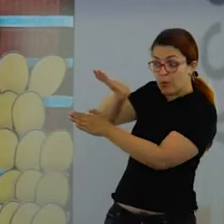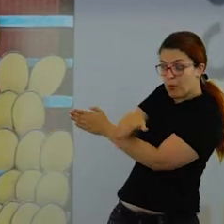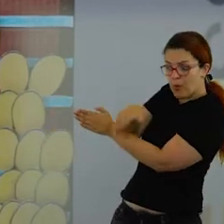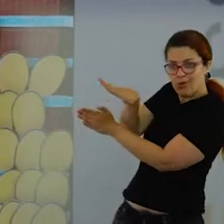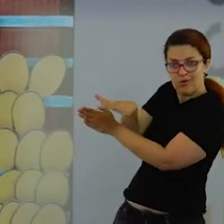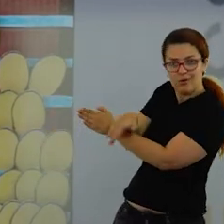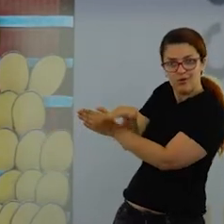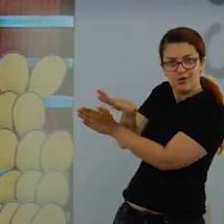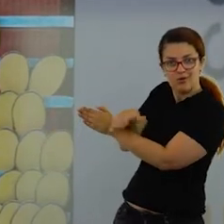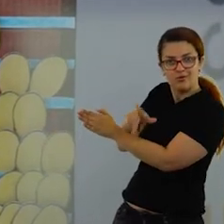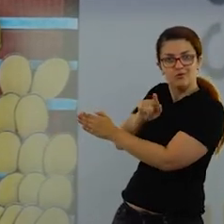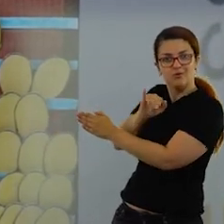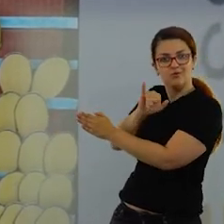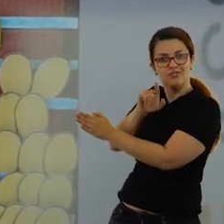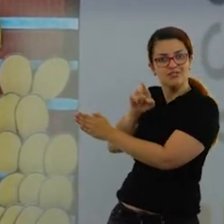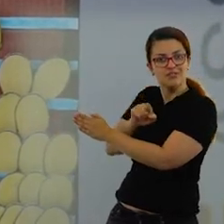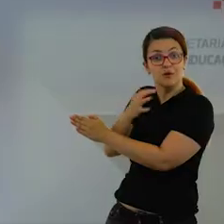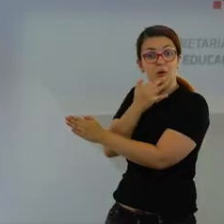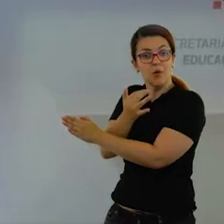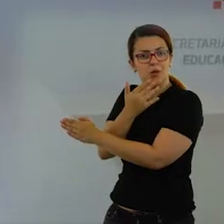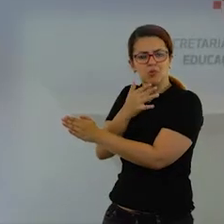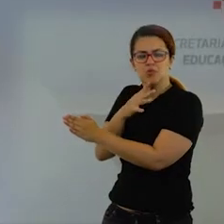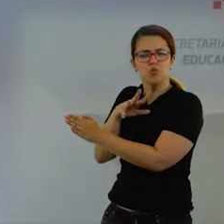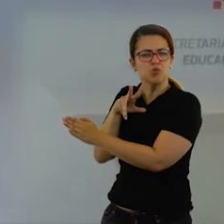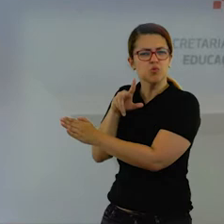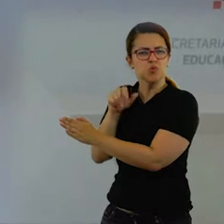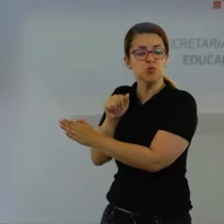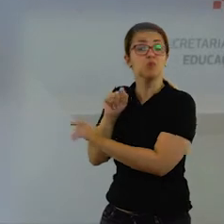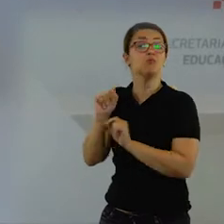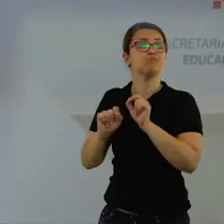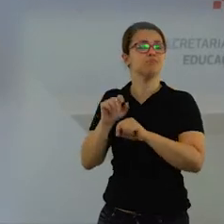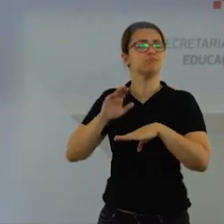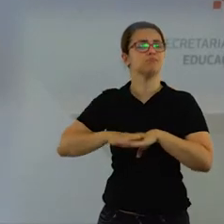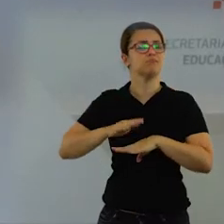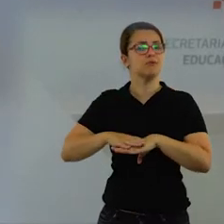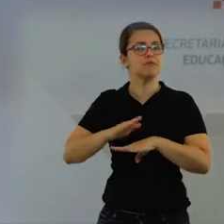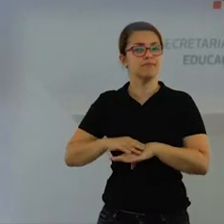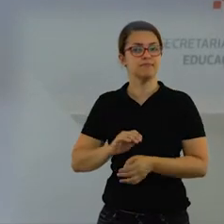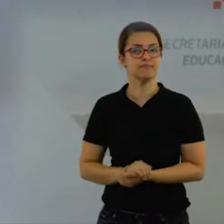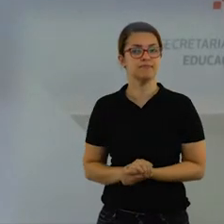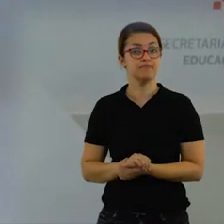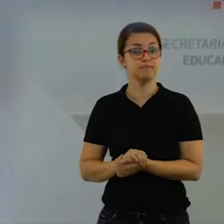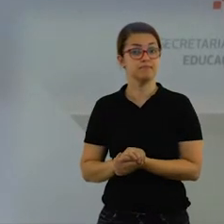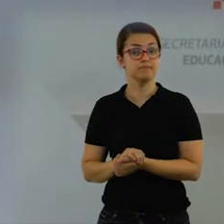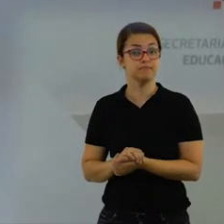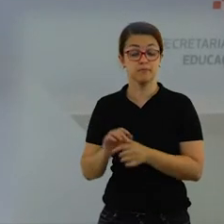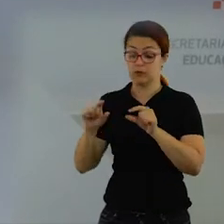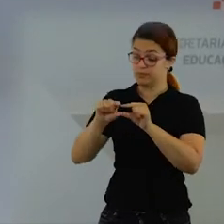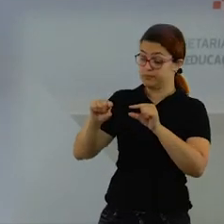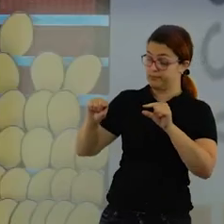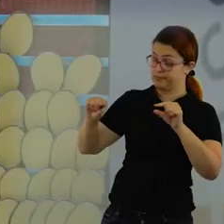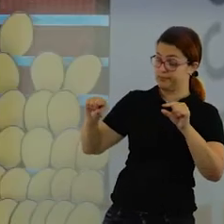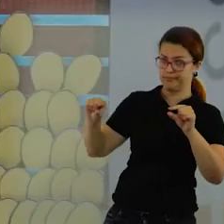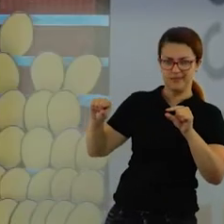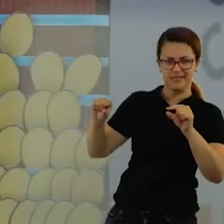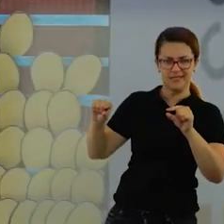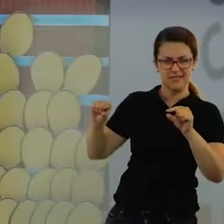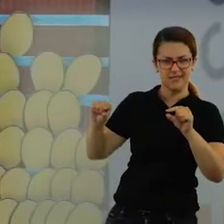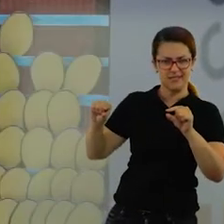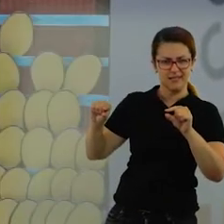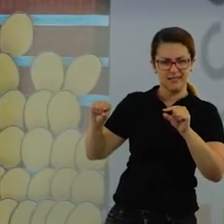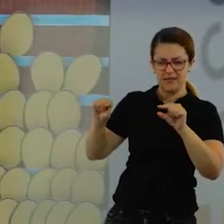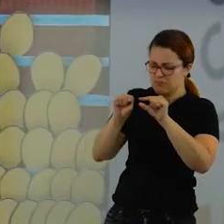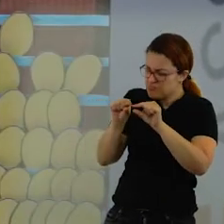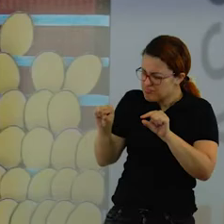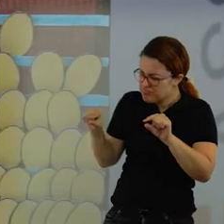da cor que você quiser. Eu pintei inteirinha essa parte, e aí o que eu fiz? Eu recortei tirinhas e